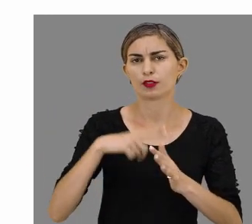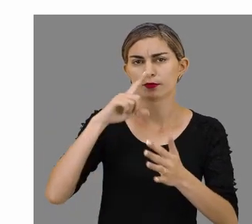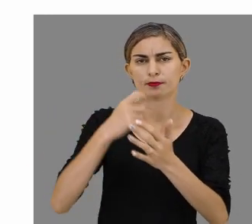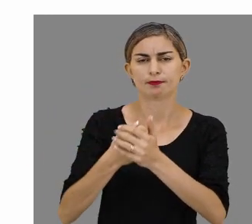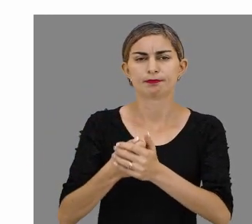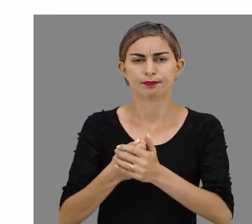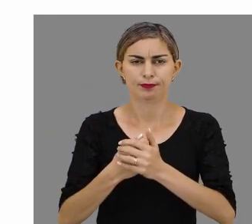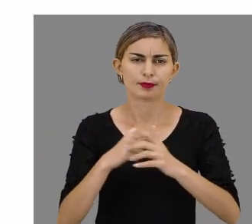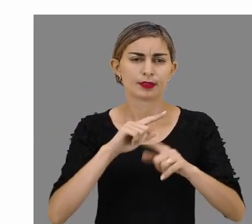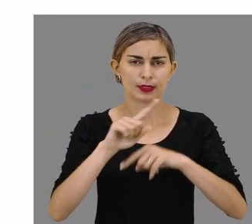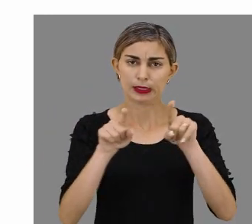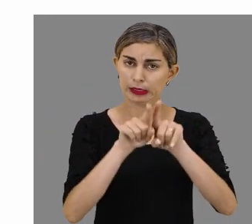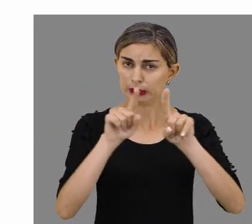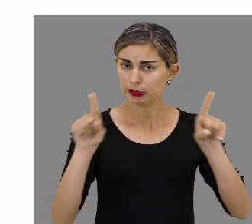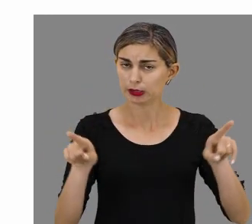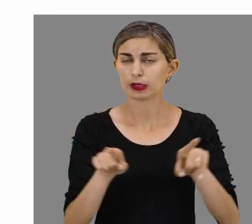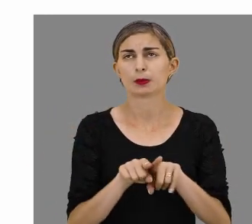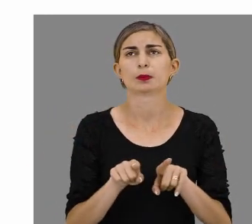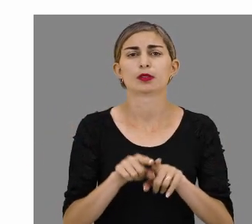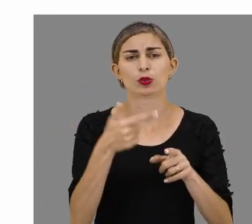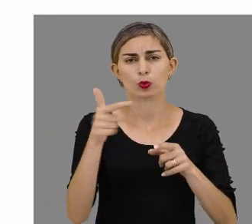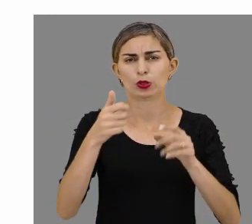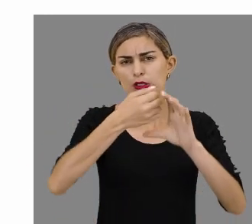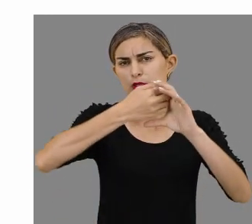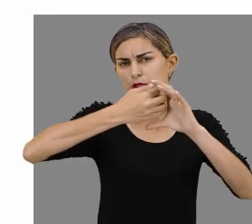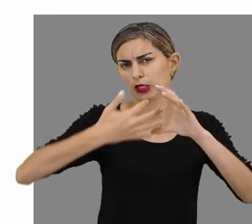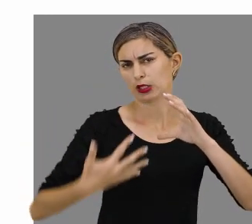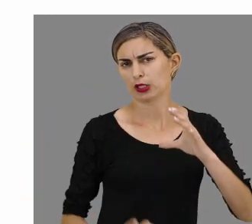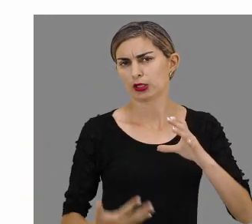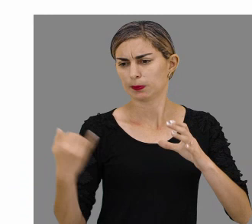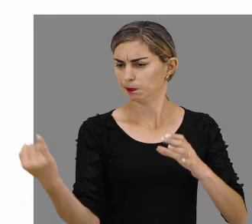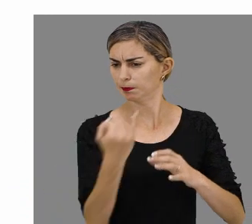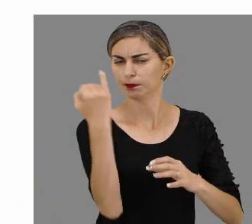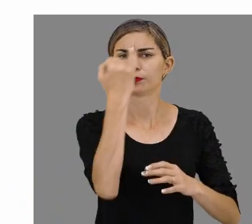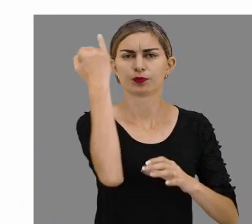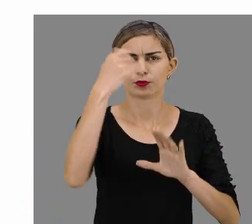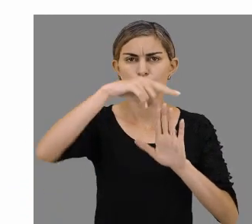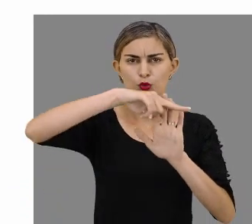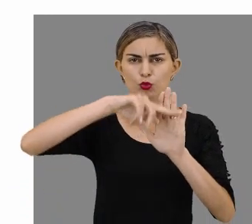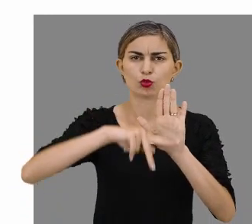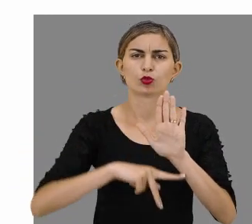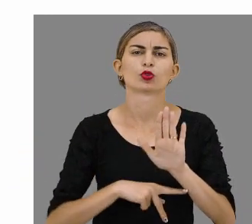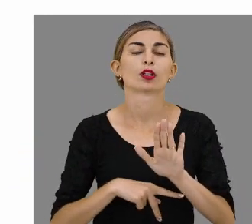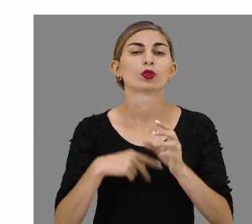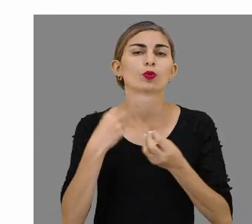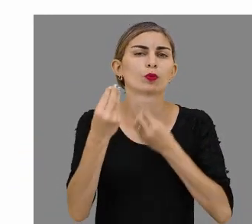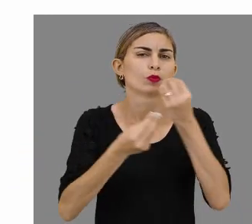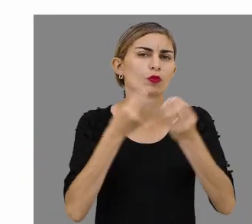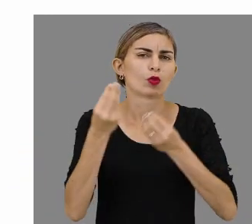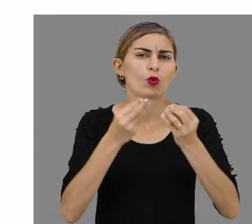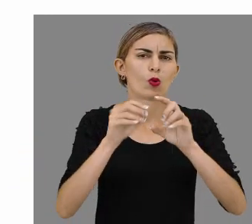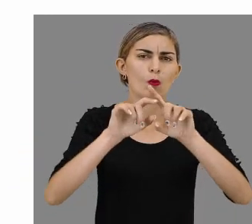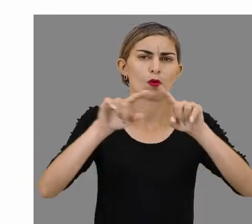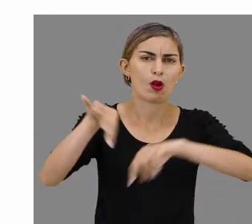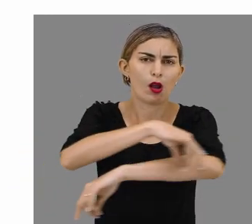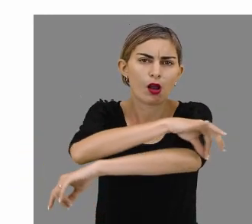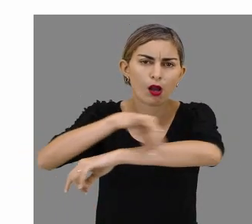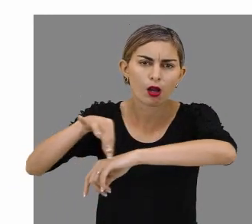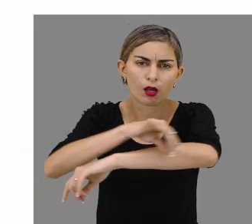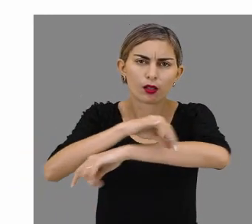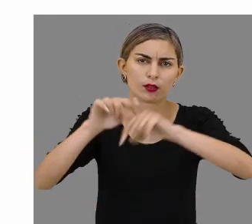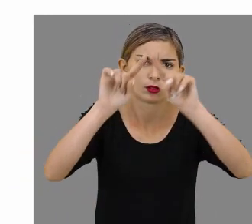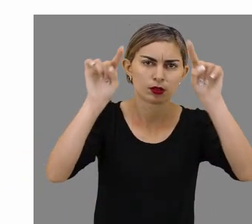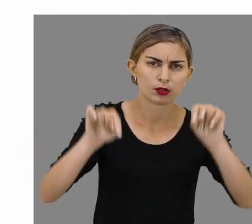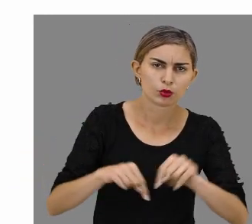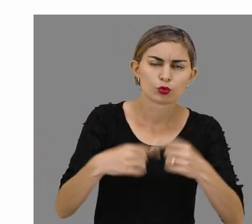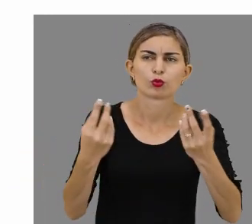tomadas. Além disso, também são definidas várias características importantes do projeto, tais como a arquitetura que